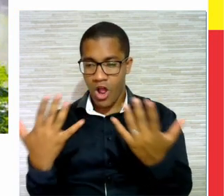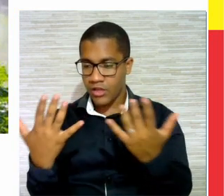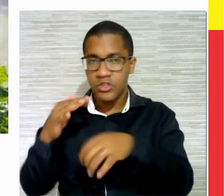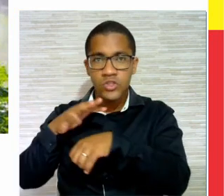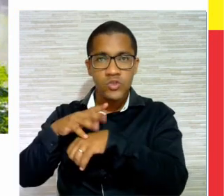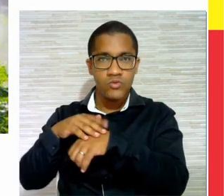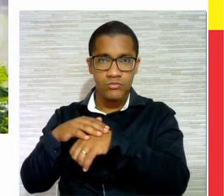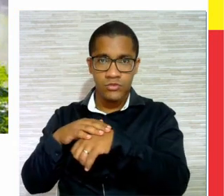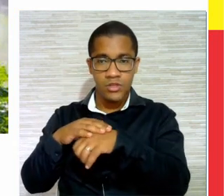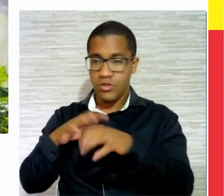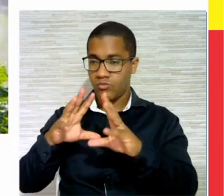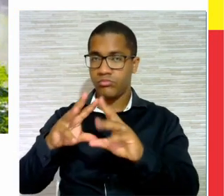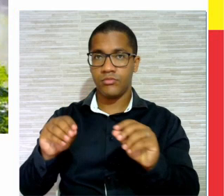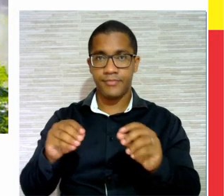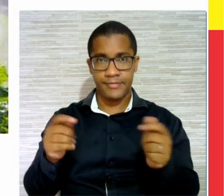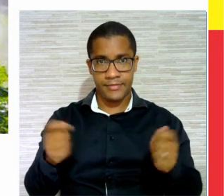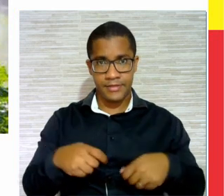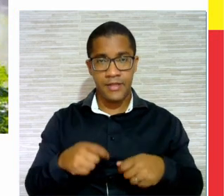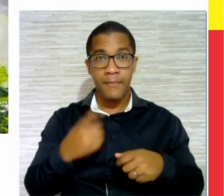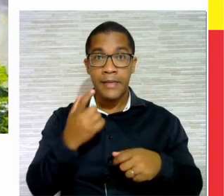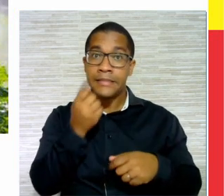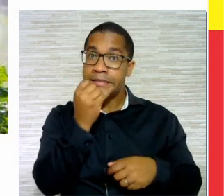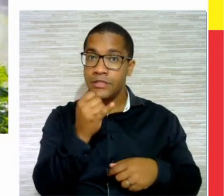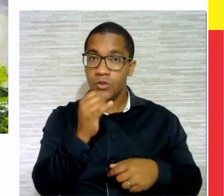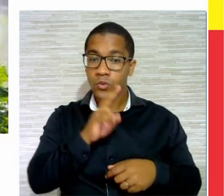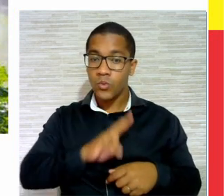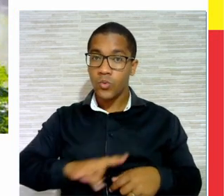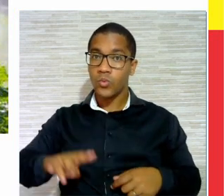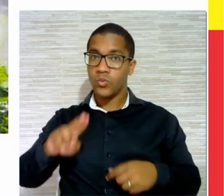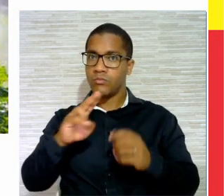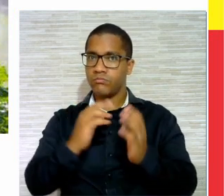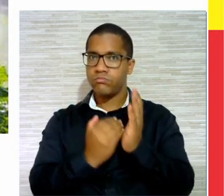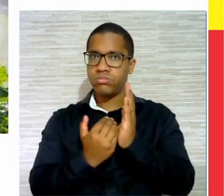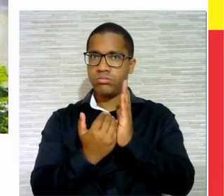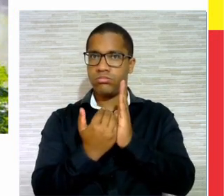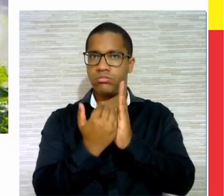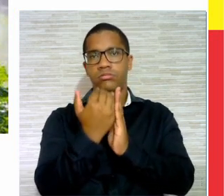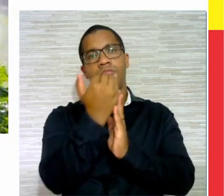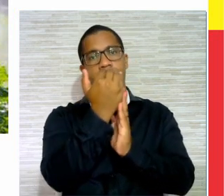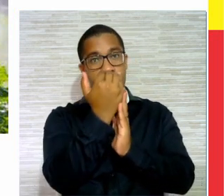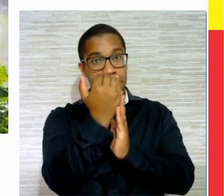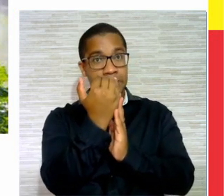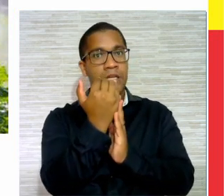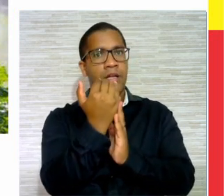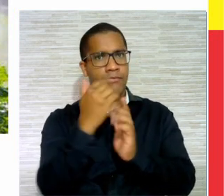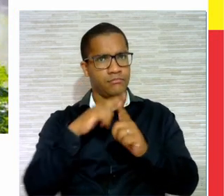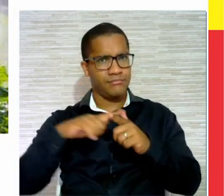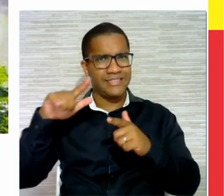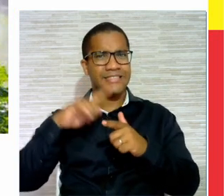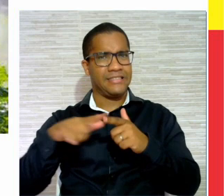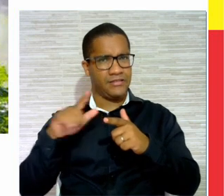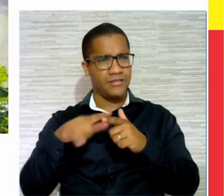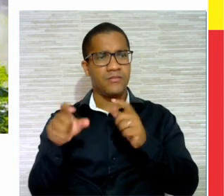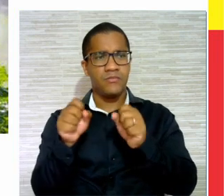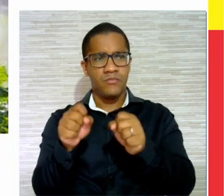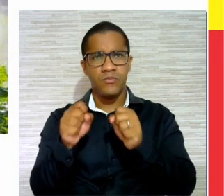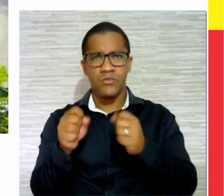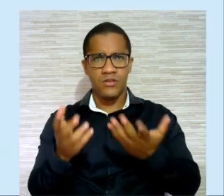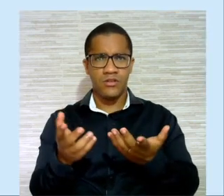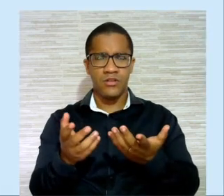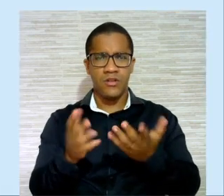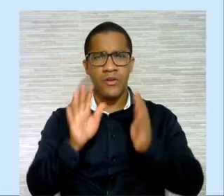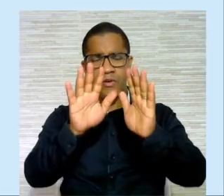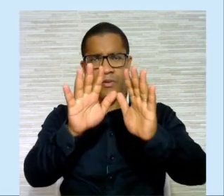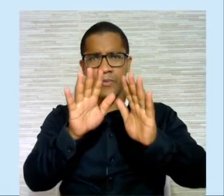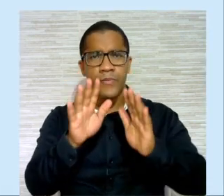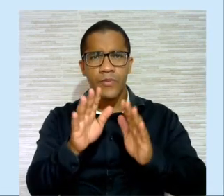provocar elevado contaminação dos alimentos e e recursos hídricos. Olha para